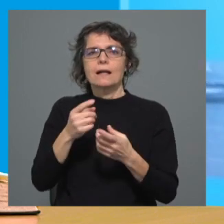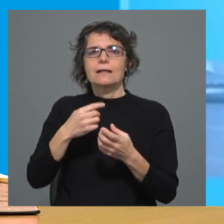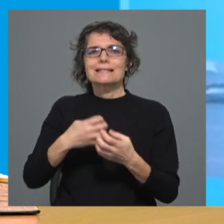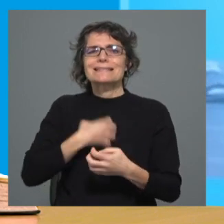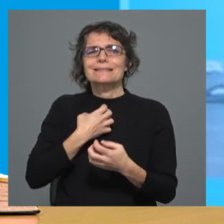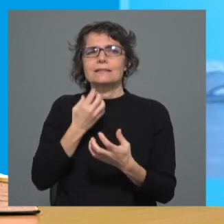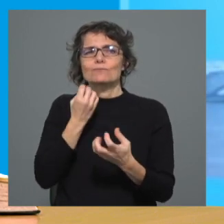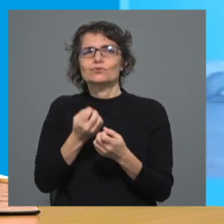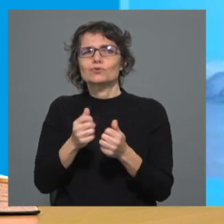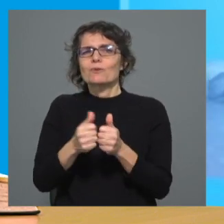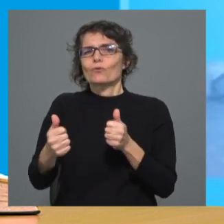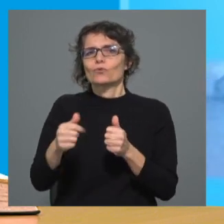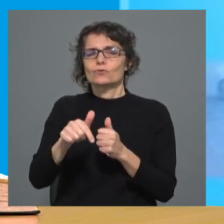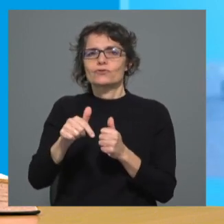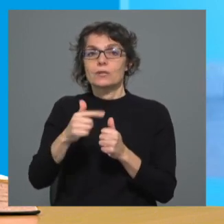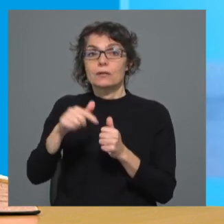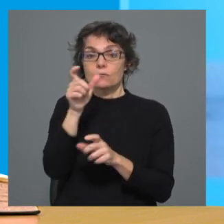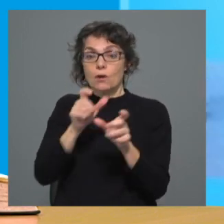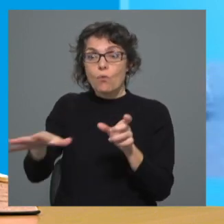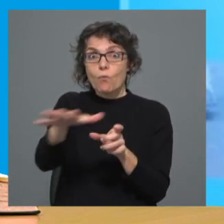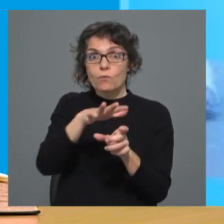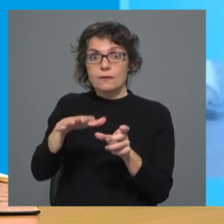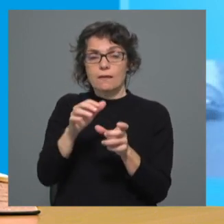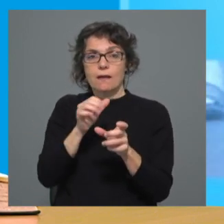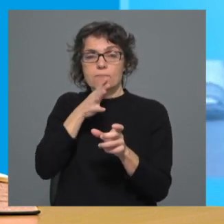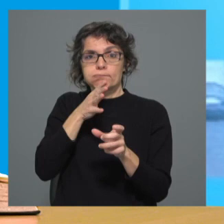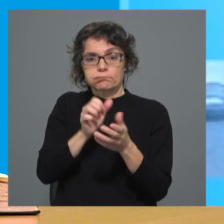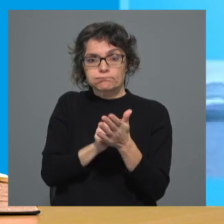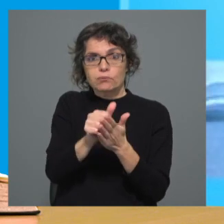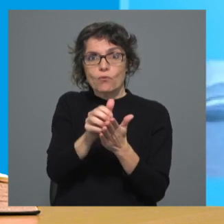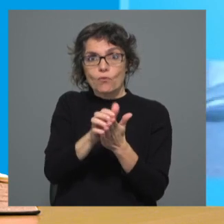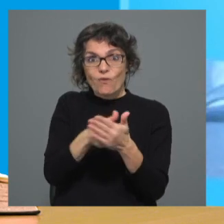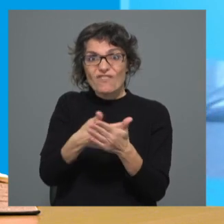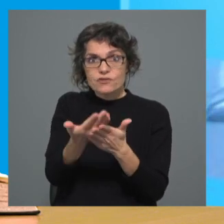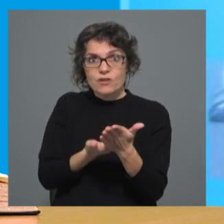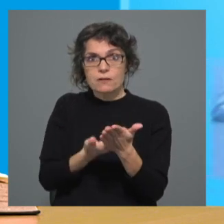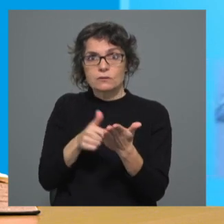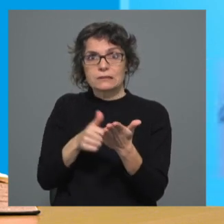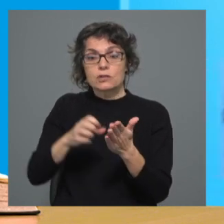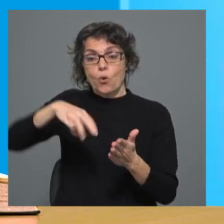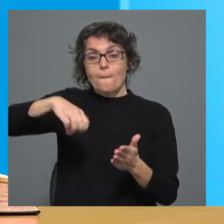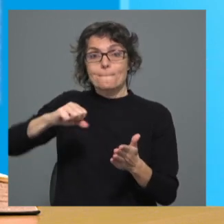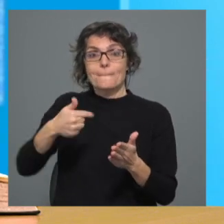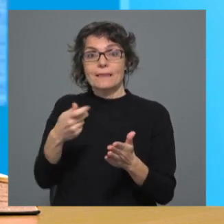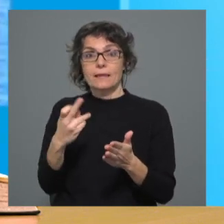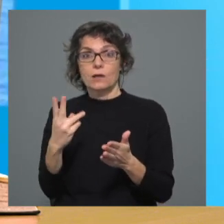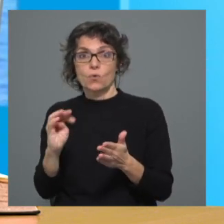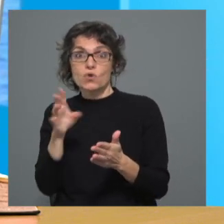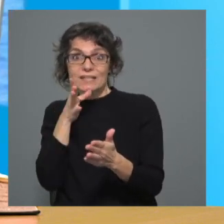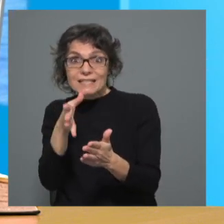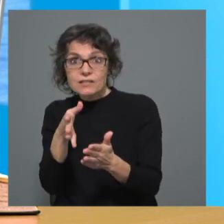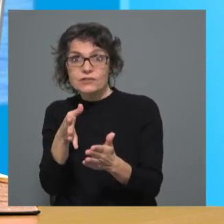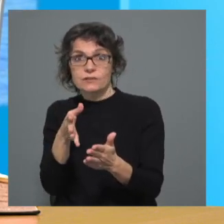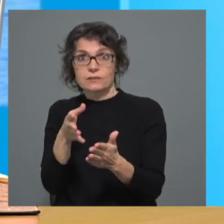nas palavras do Evangelho, continuamente, creio que aqui, neste texto, Mateus utiliza mais que uma vez a própria palavra,